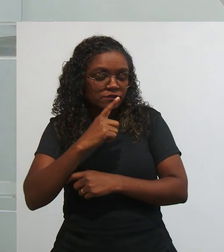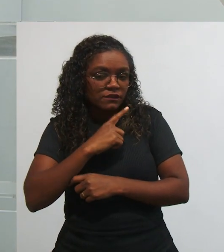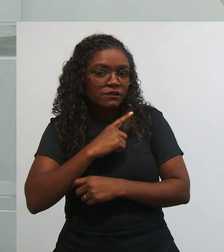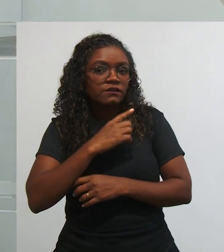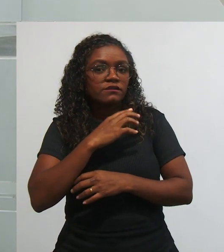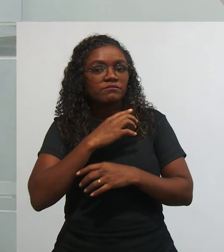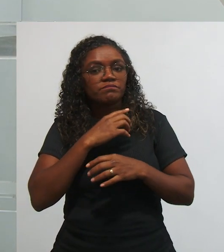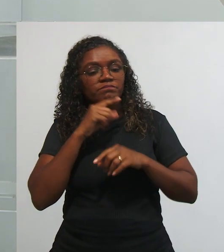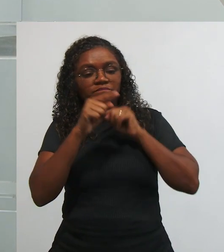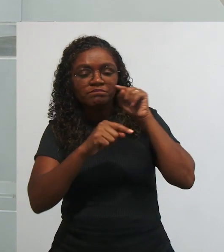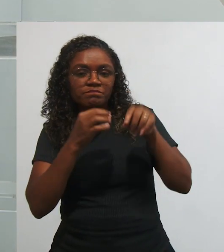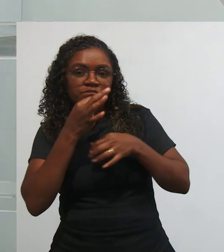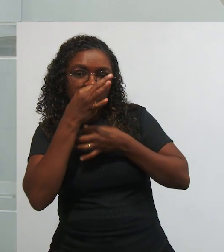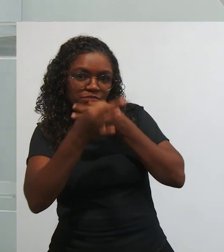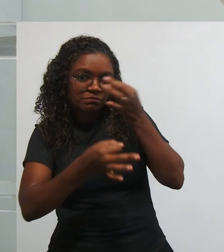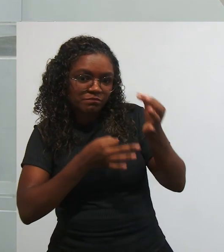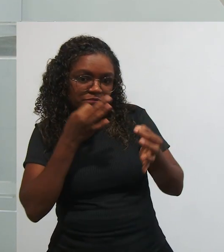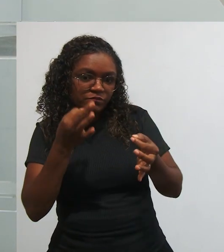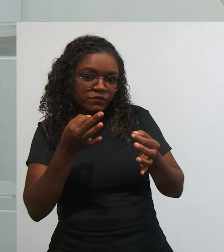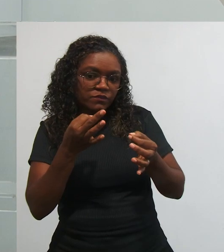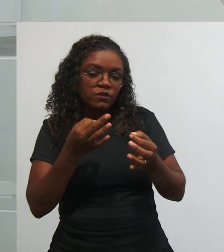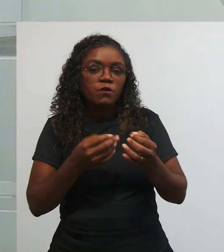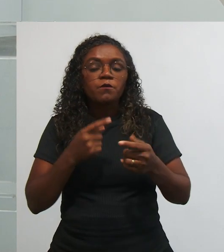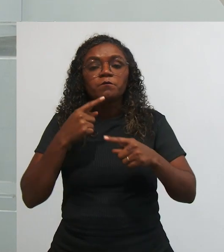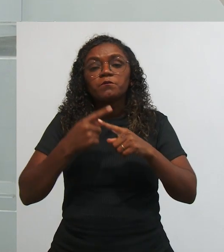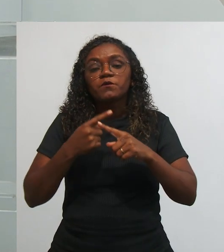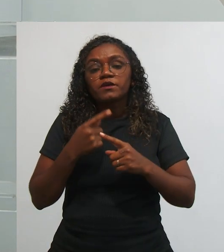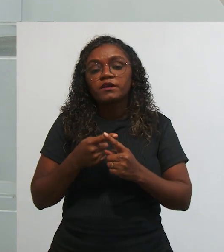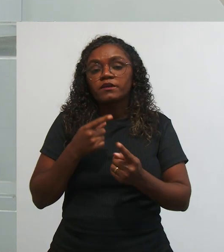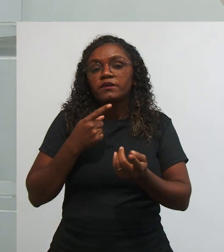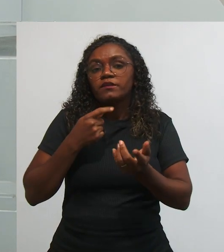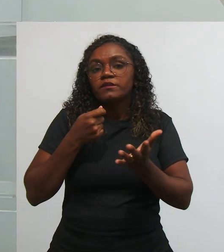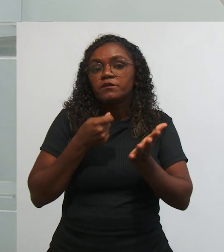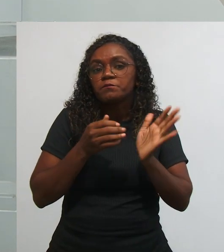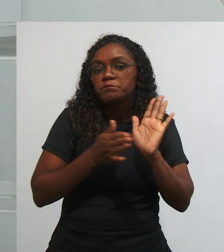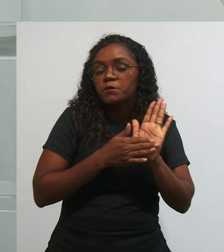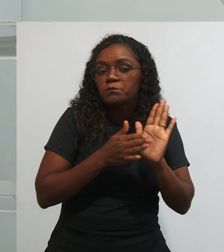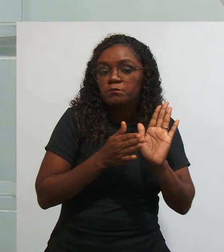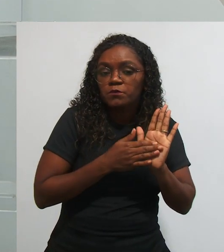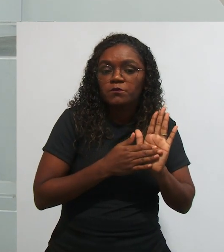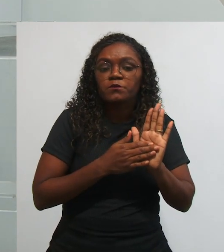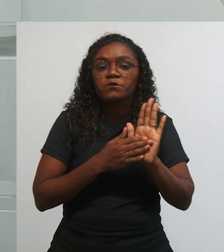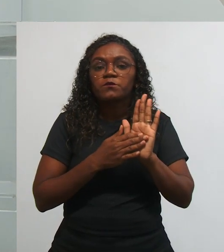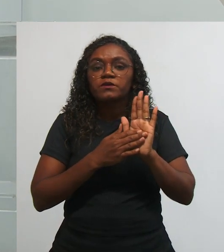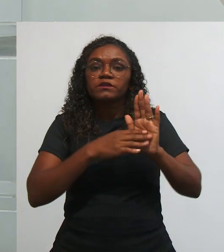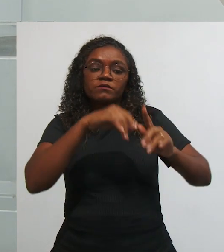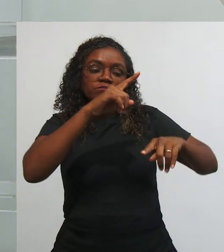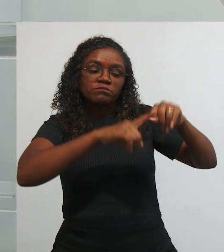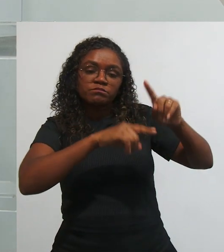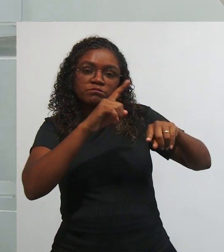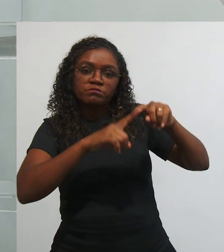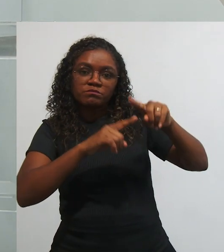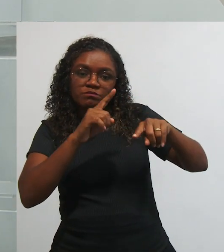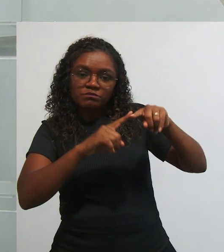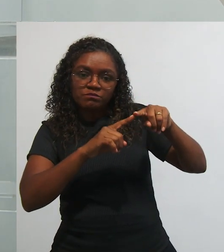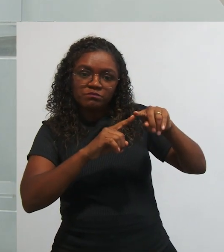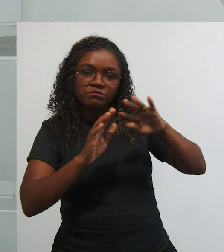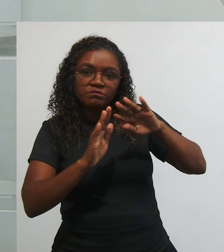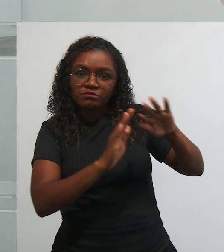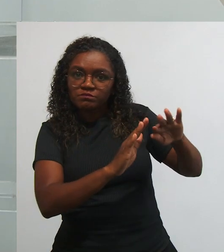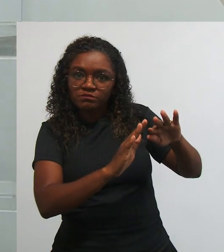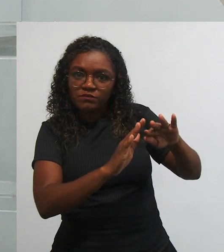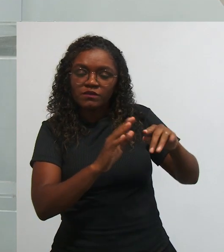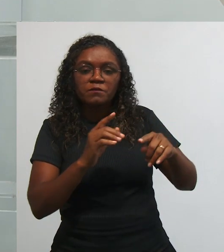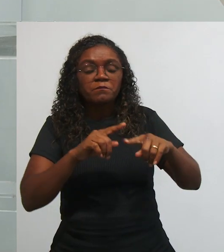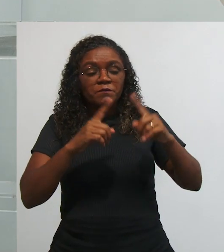ao plano cartesiano, é que ele propunha isolar o objeto para que ele pudesse ser cognoscível, para que ele